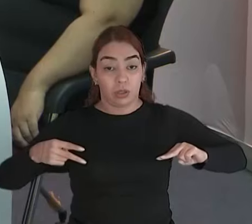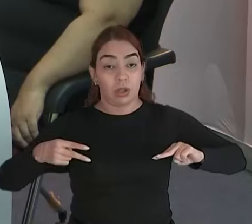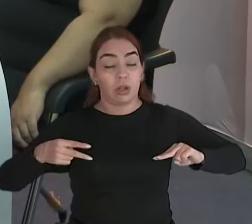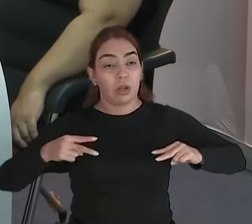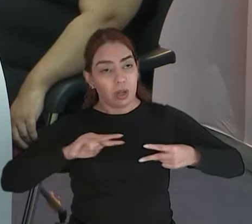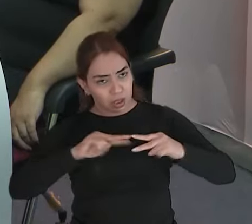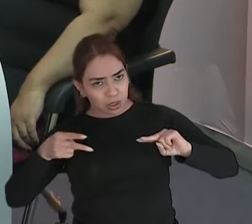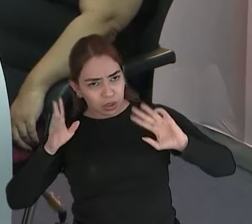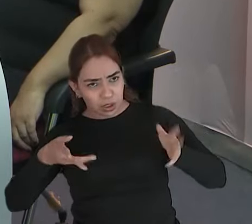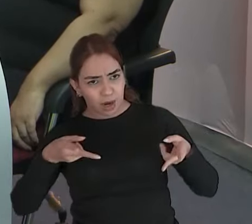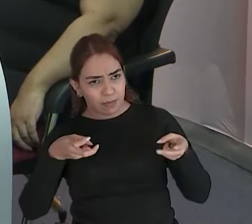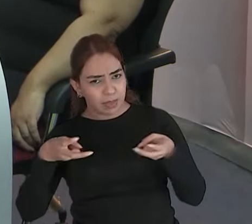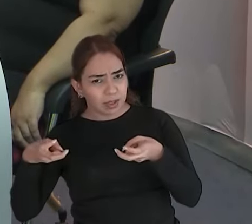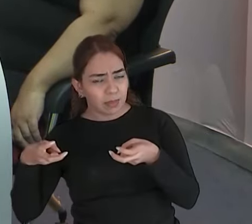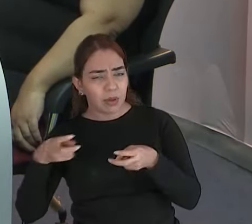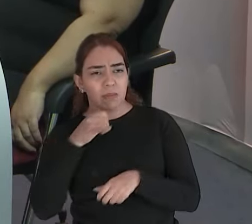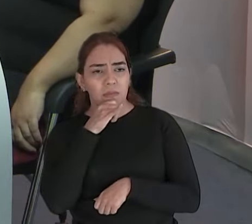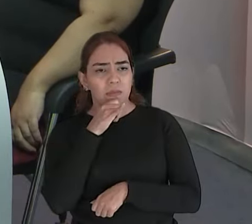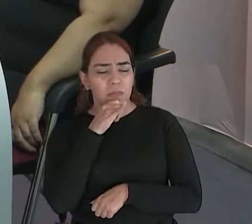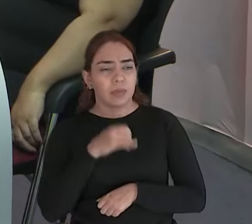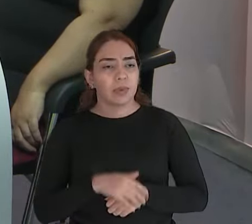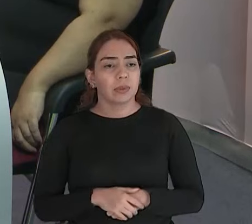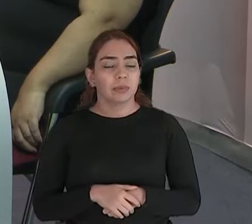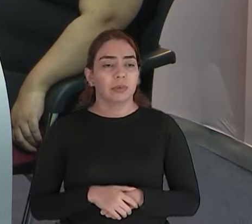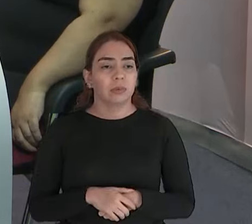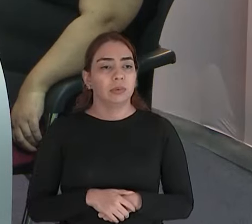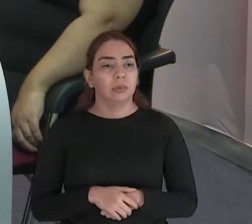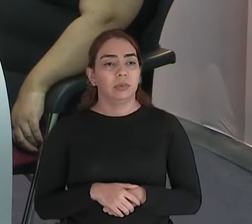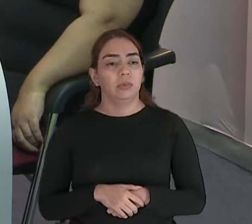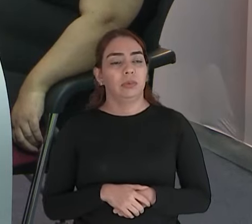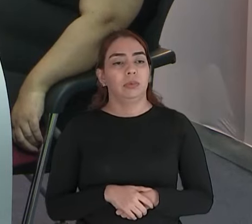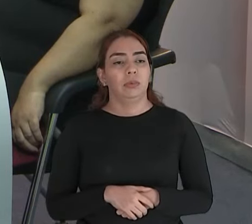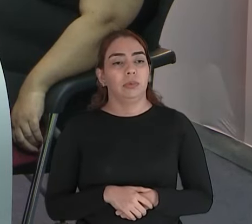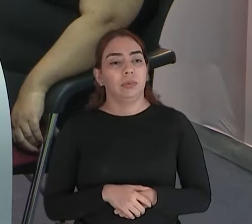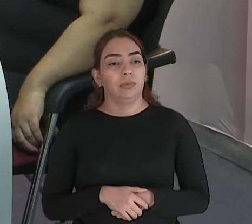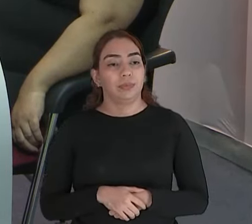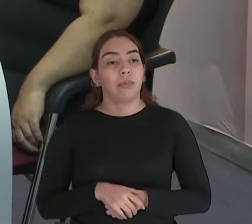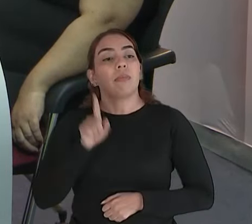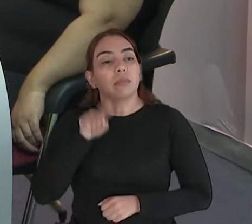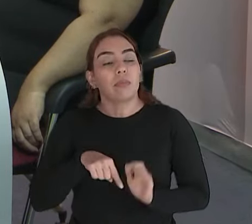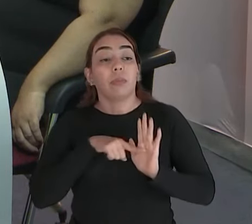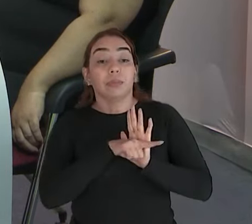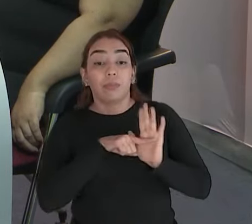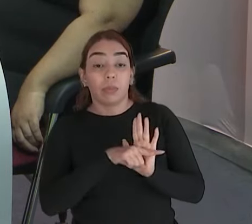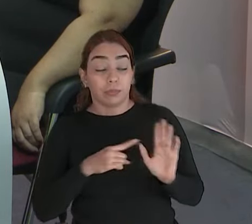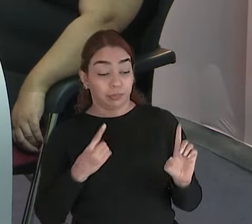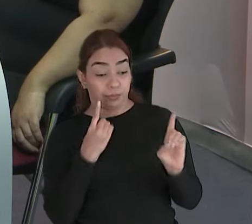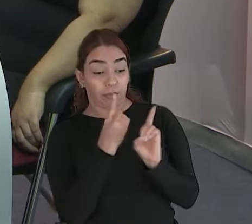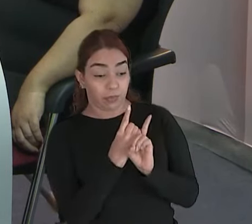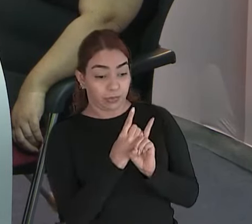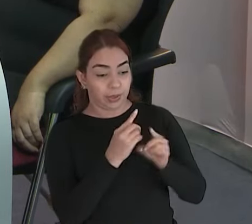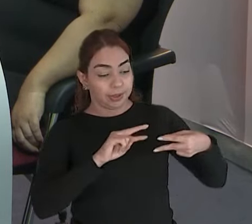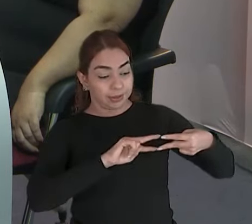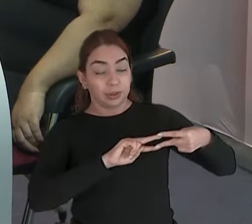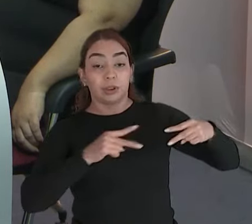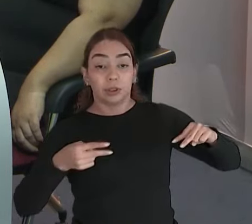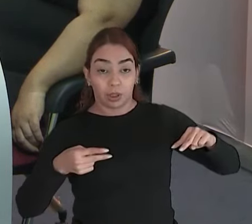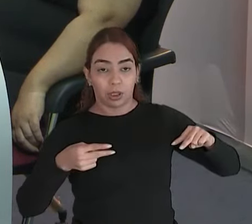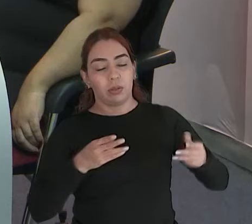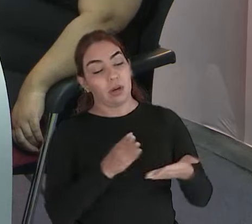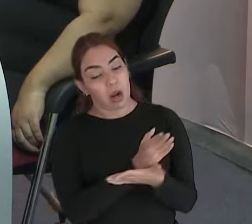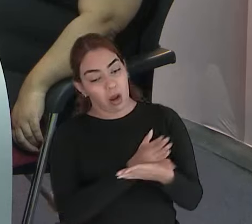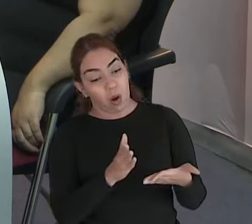conseguiu diagnosticar no autismo, não? A gente consegue identificar que é genético, consegue identificar alguns genes, mas